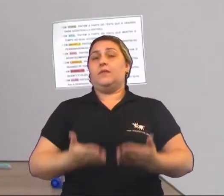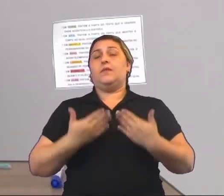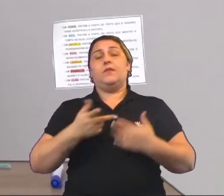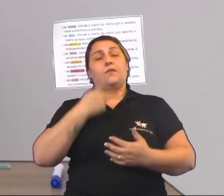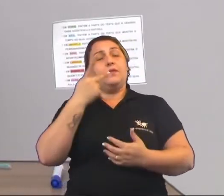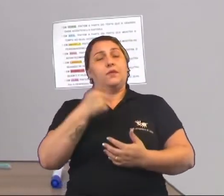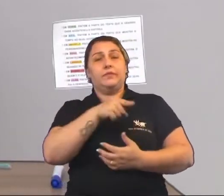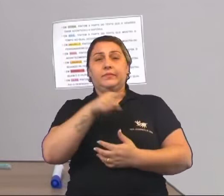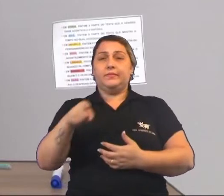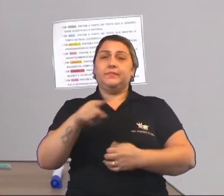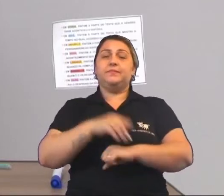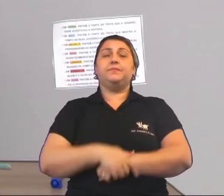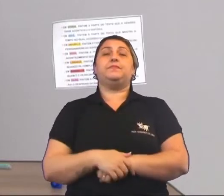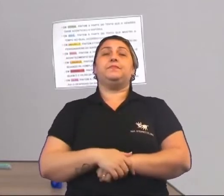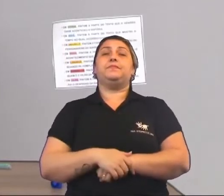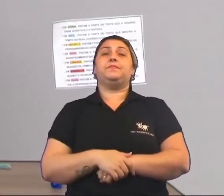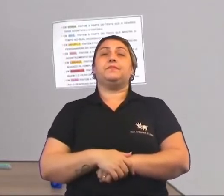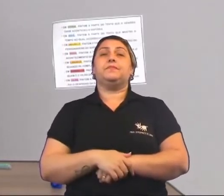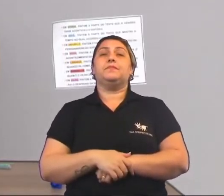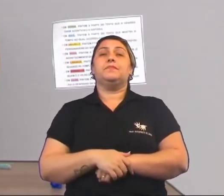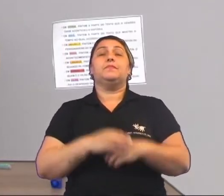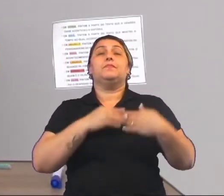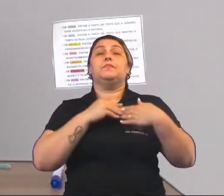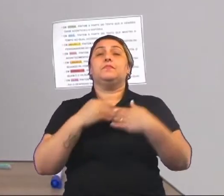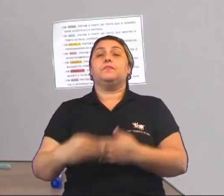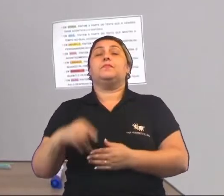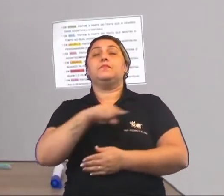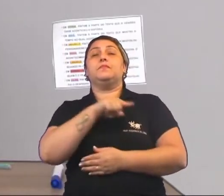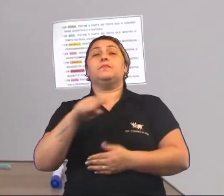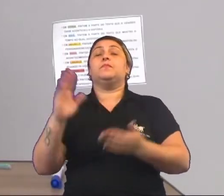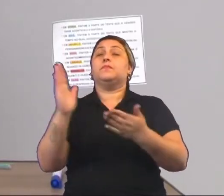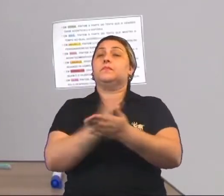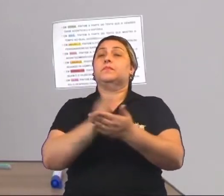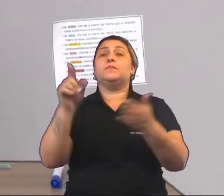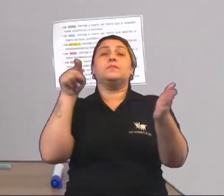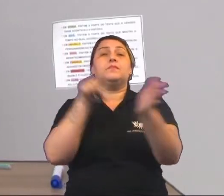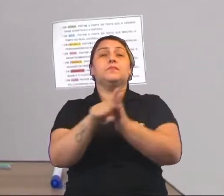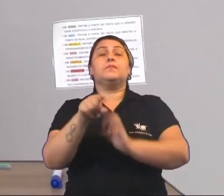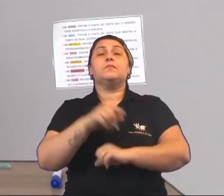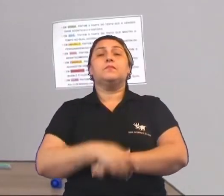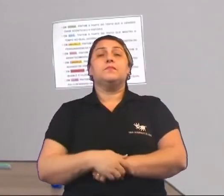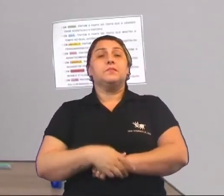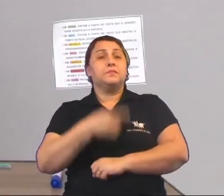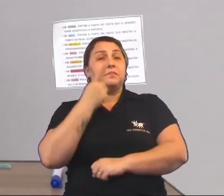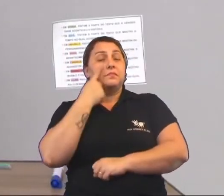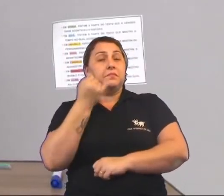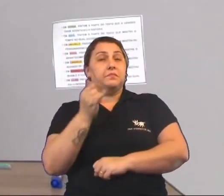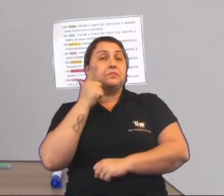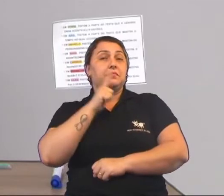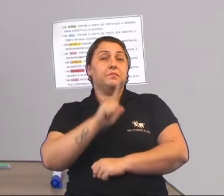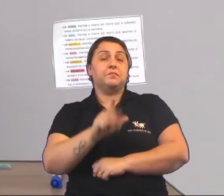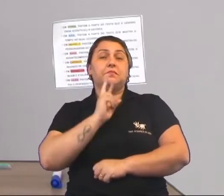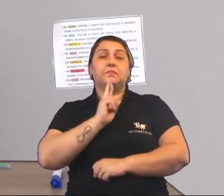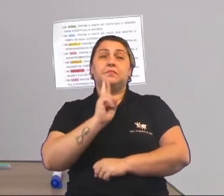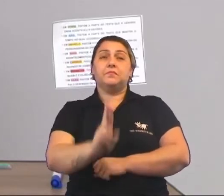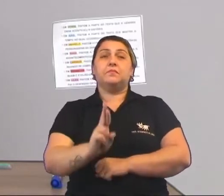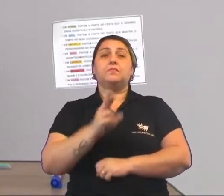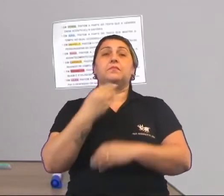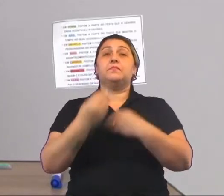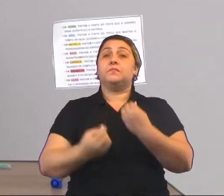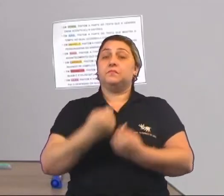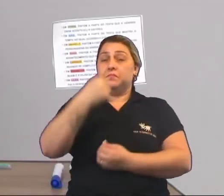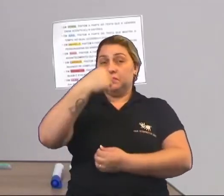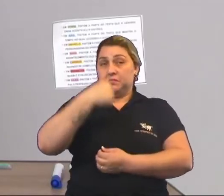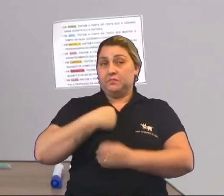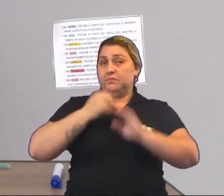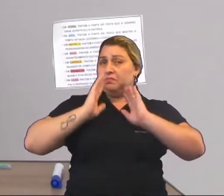como eu falava para vocês. Mas vamos lá, eu trouxe aqui para vocês algumas perguntinhas. Vamos ver se vocês conseguem responder. Como